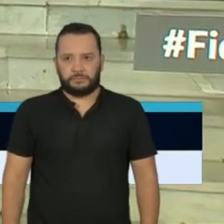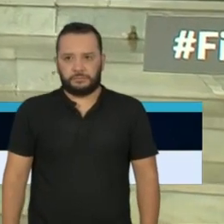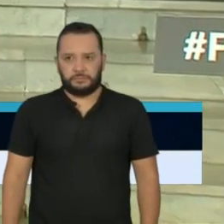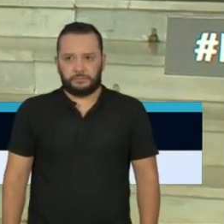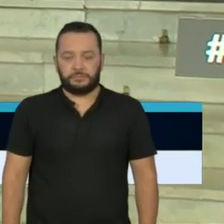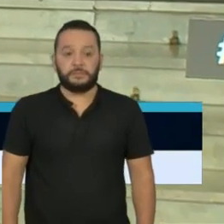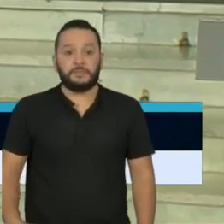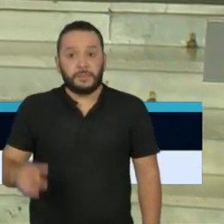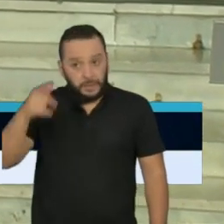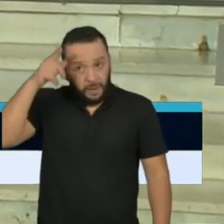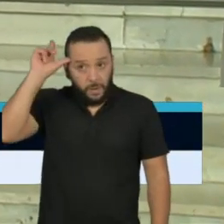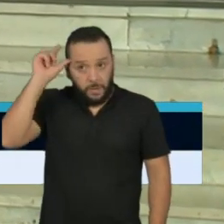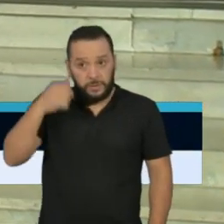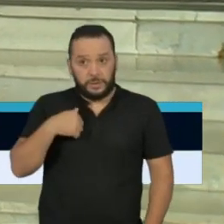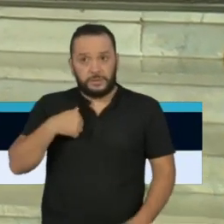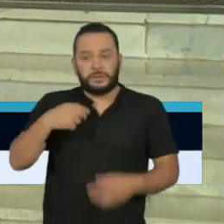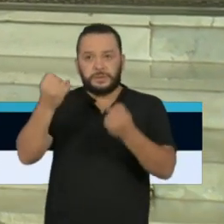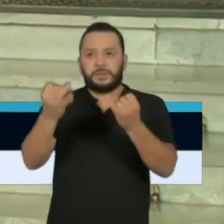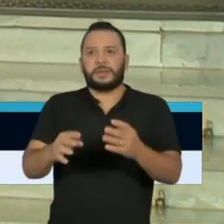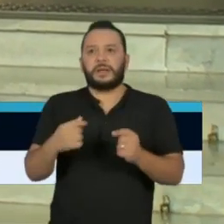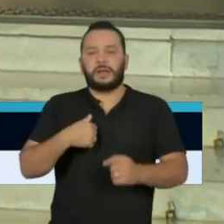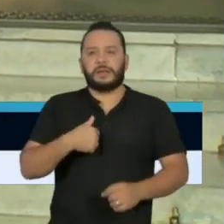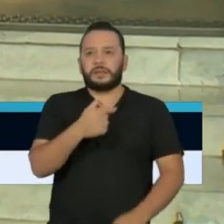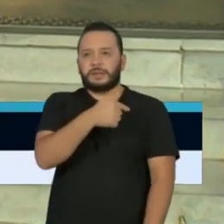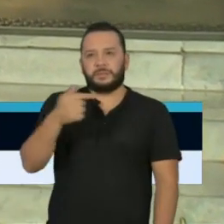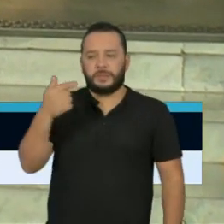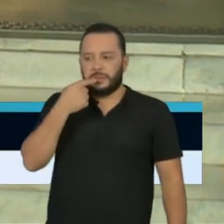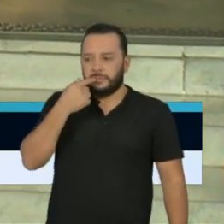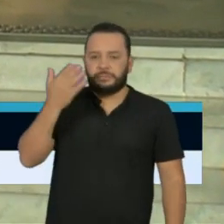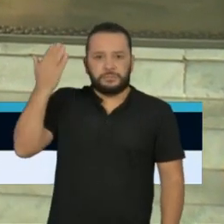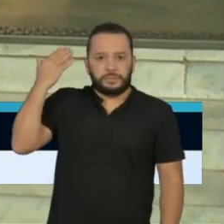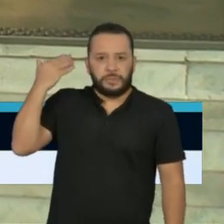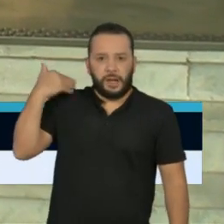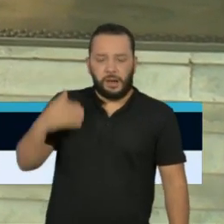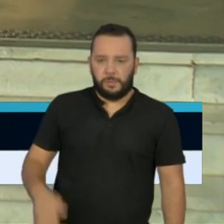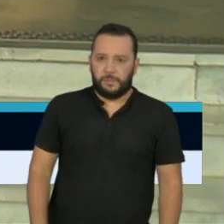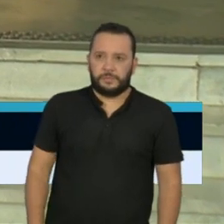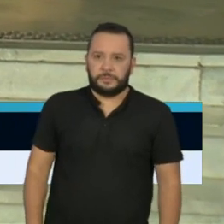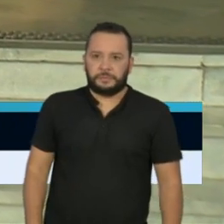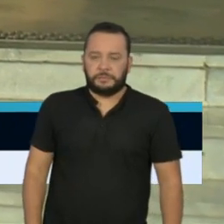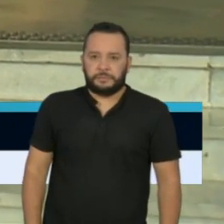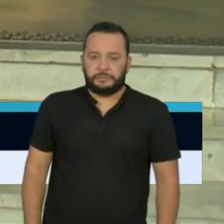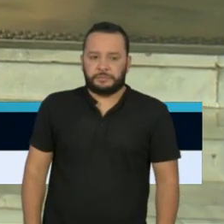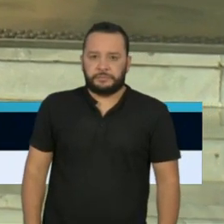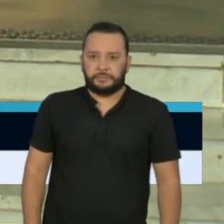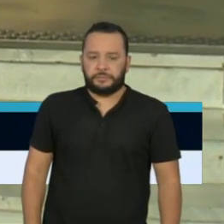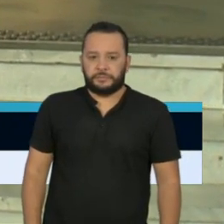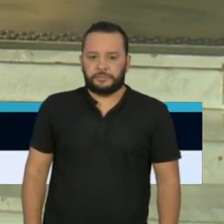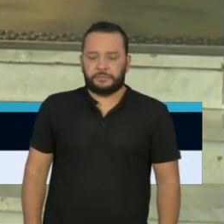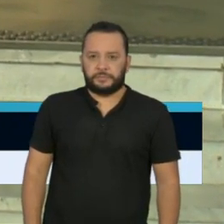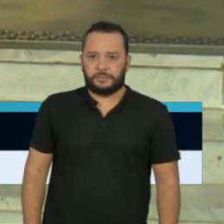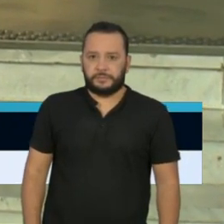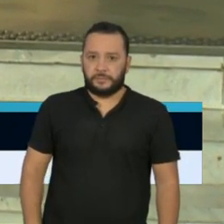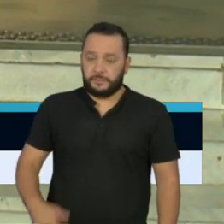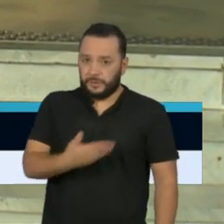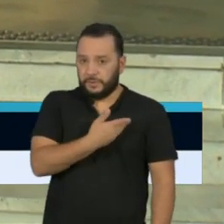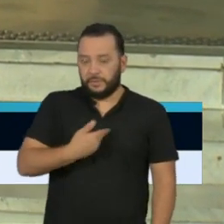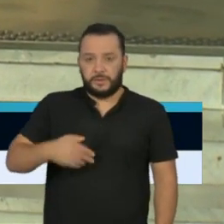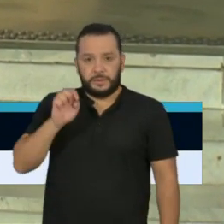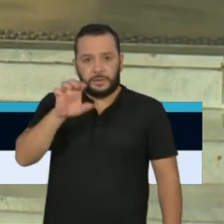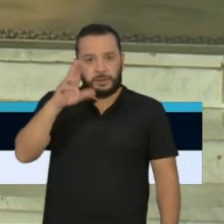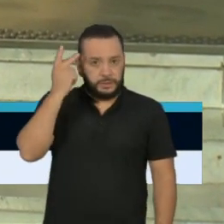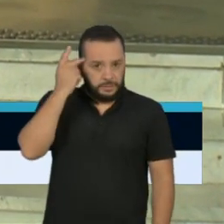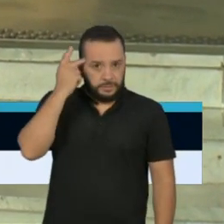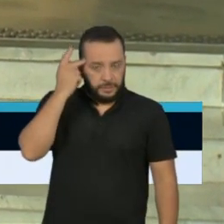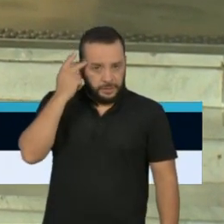Até comentei ontem, algumas semanas atrás, alguns dias atrás, na verdade, o governo do Estado